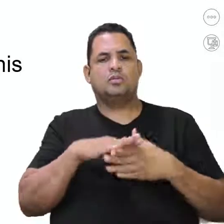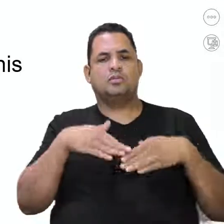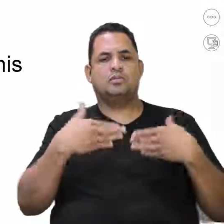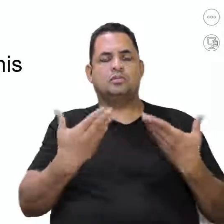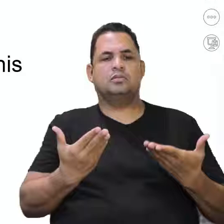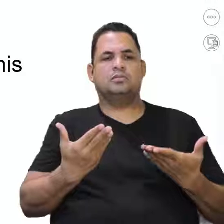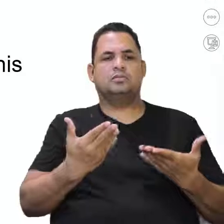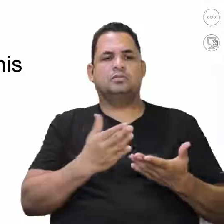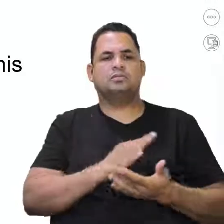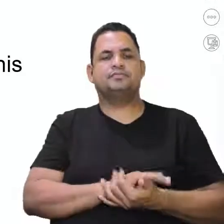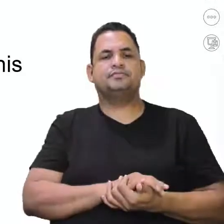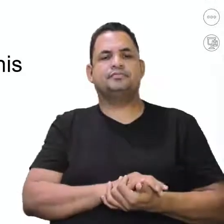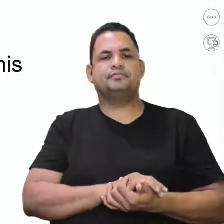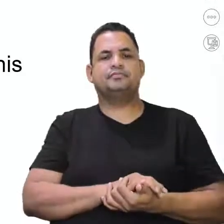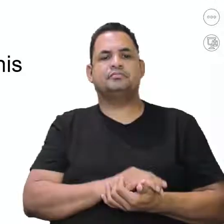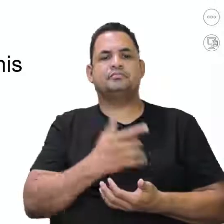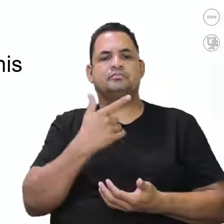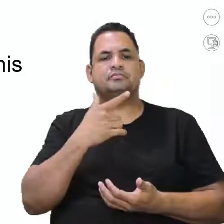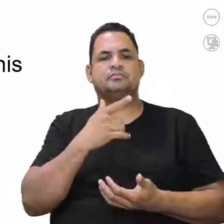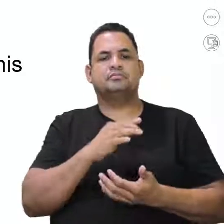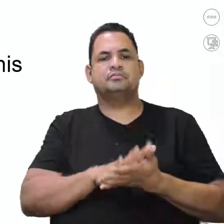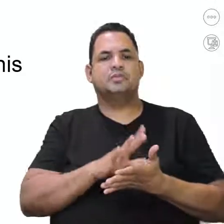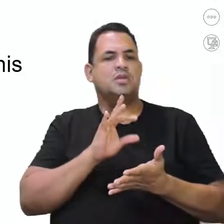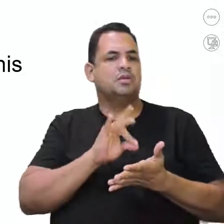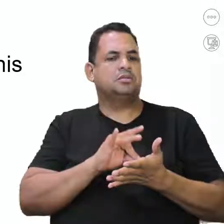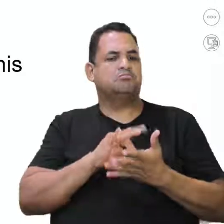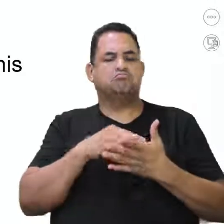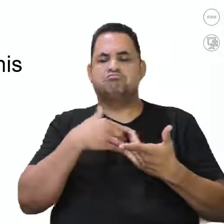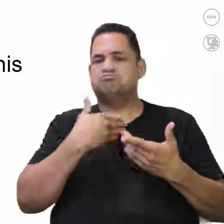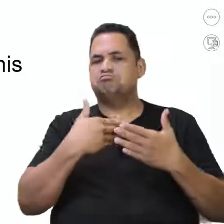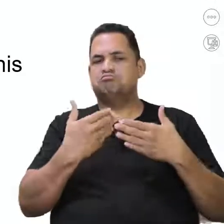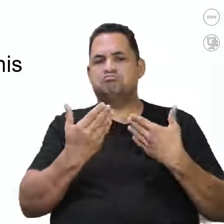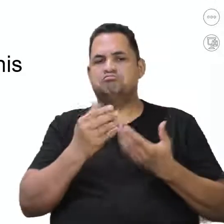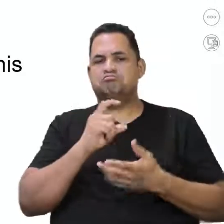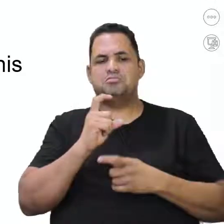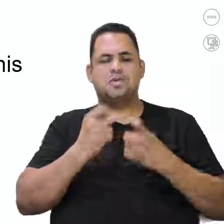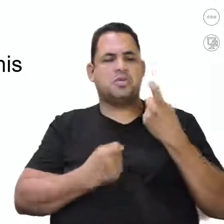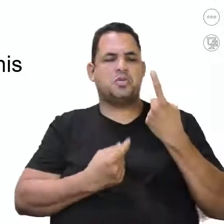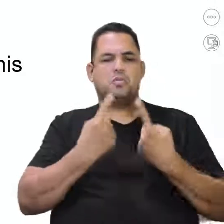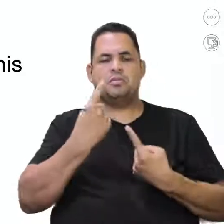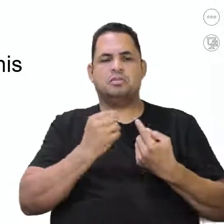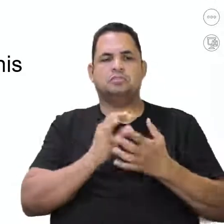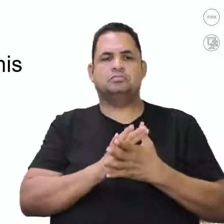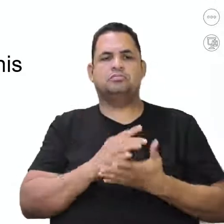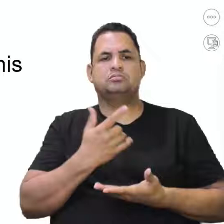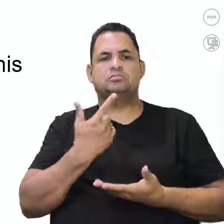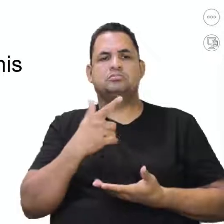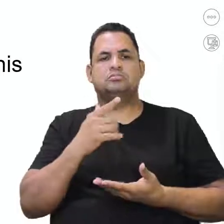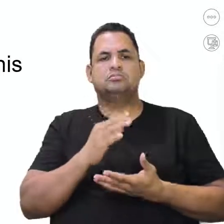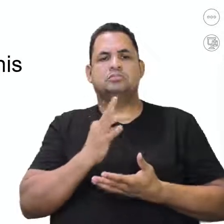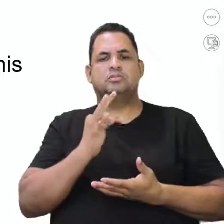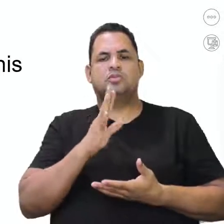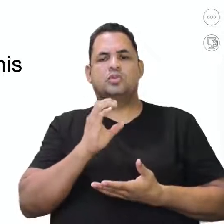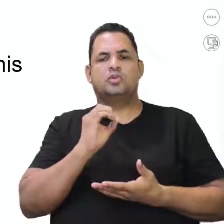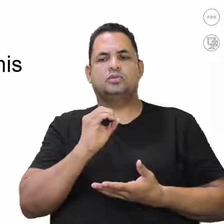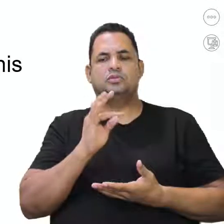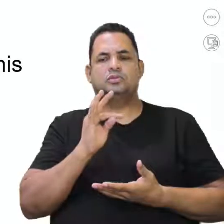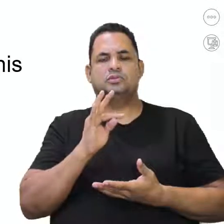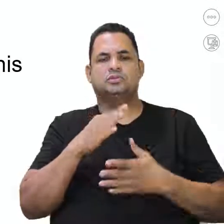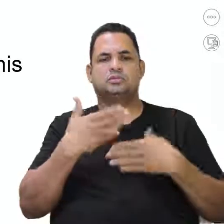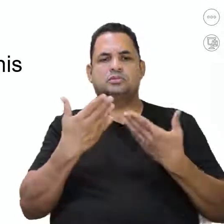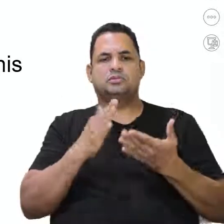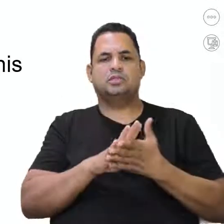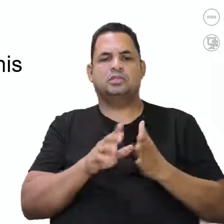don't have no reason, eu não tenho razão nenhuma. Seria errado, por isso que não tem o don't aqui antes do meu